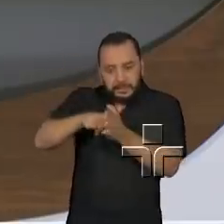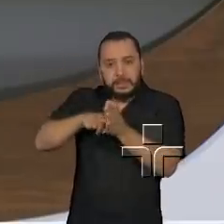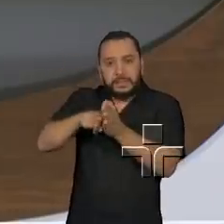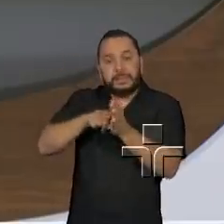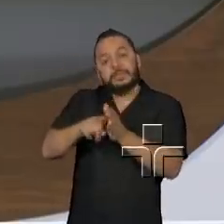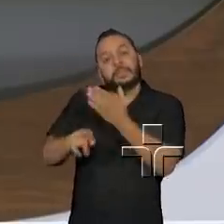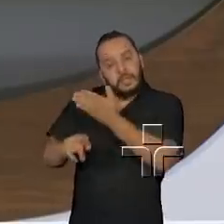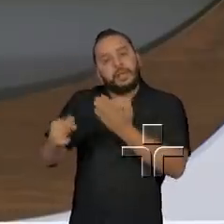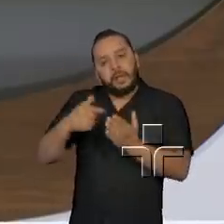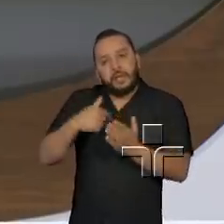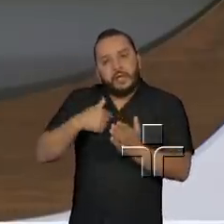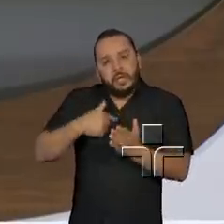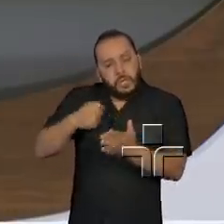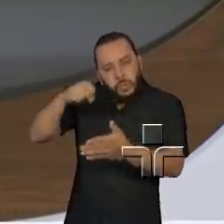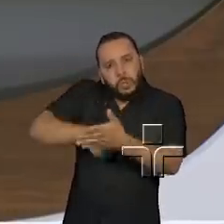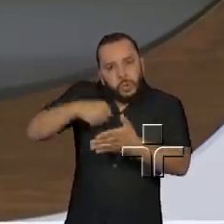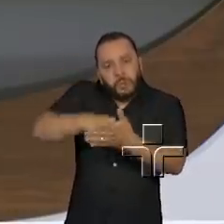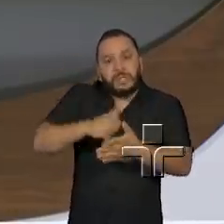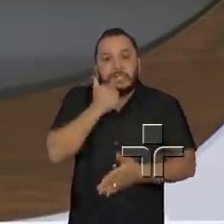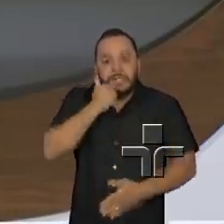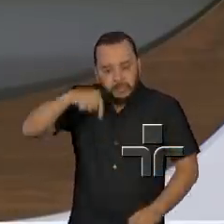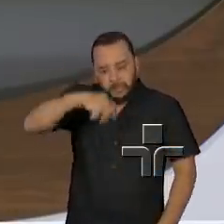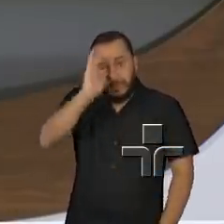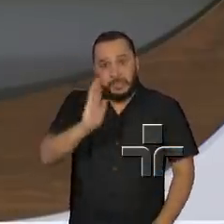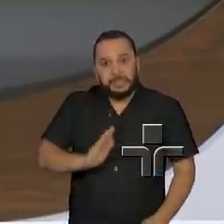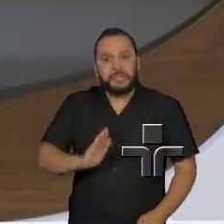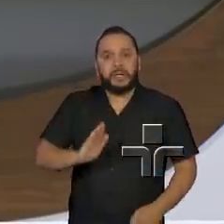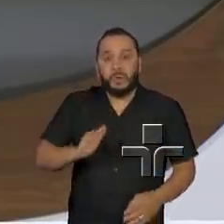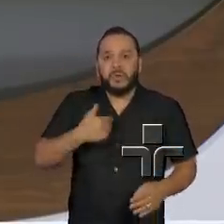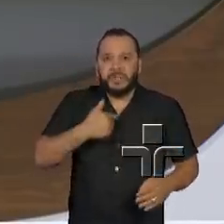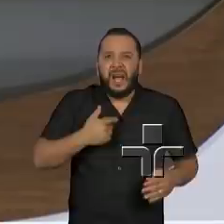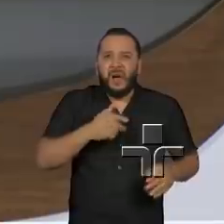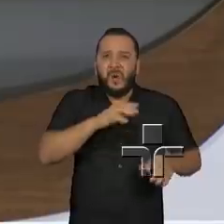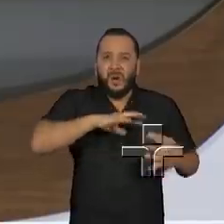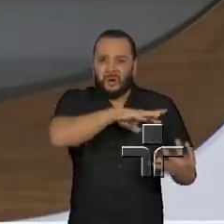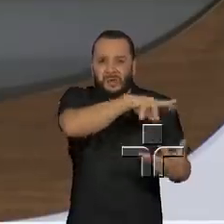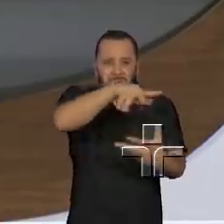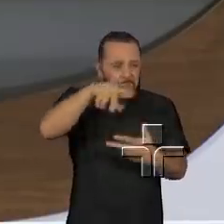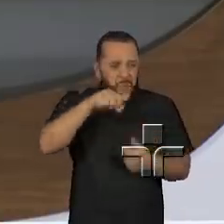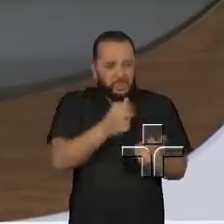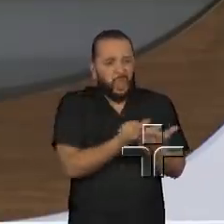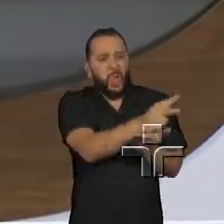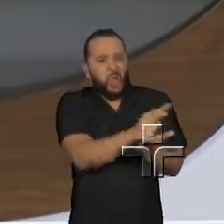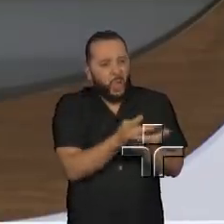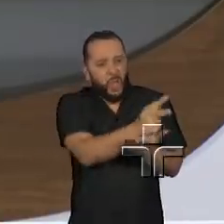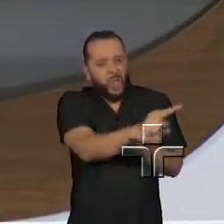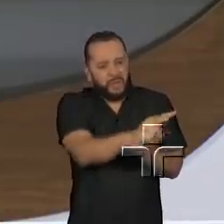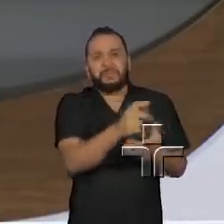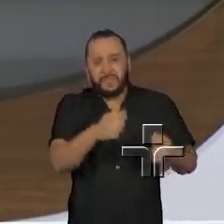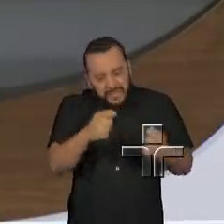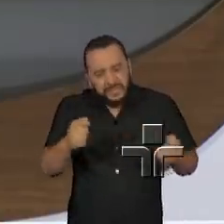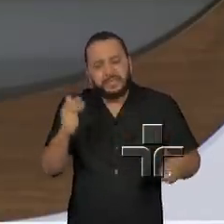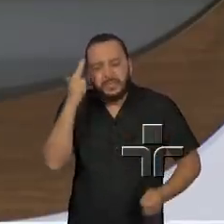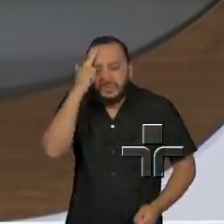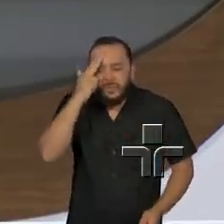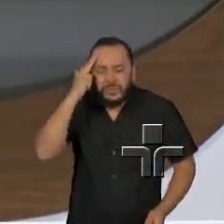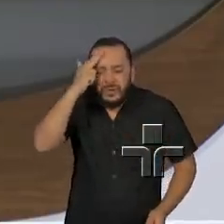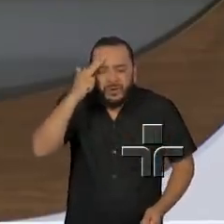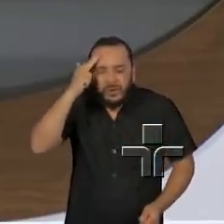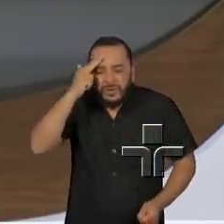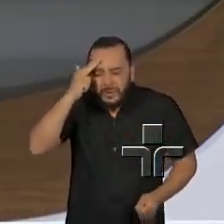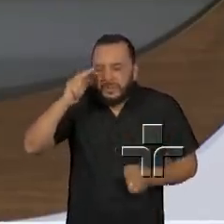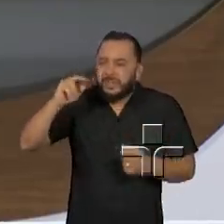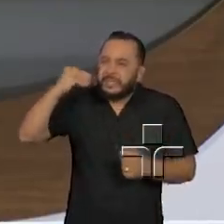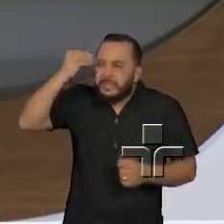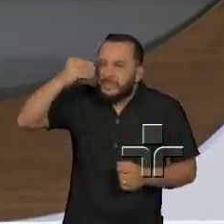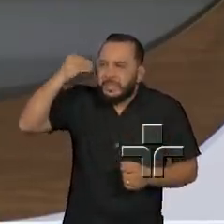ciência no Brasil, prega a resistência à insônia do mundo e a valorização do sonho como uma janela para buscar experiências do